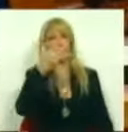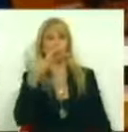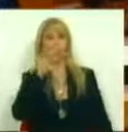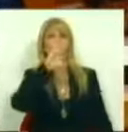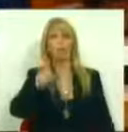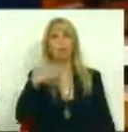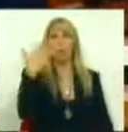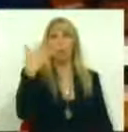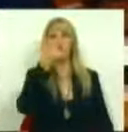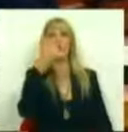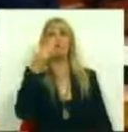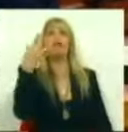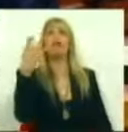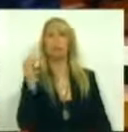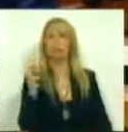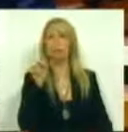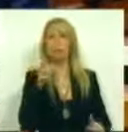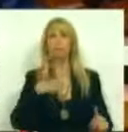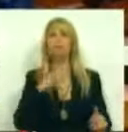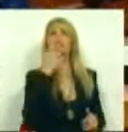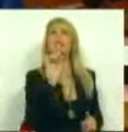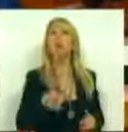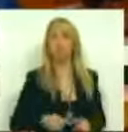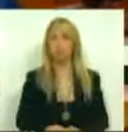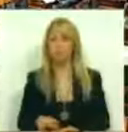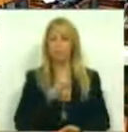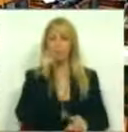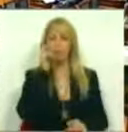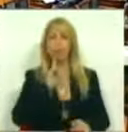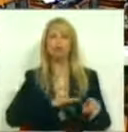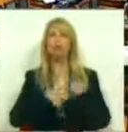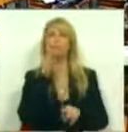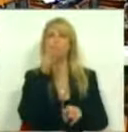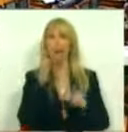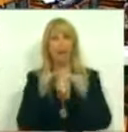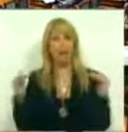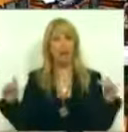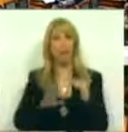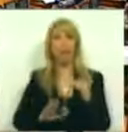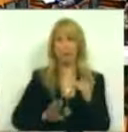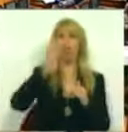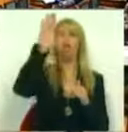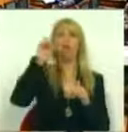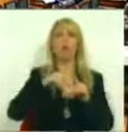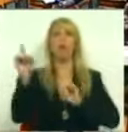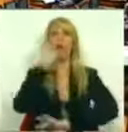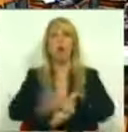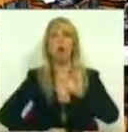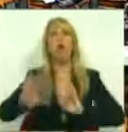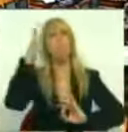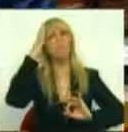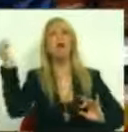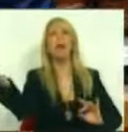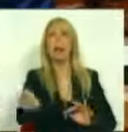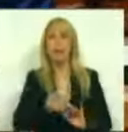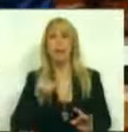em 2013. Isto quer dizer, senhoras e senhores deputados, que o nível de crescimento da Europa será previsivelmente